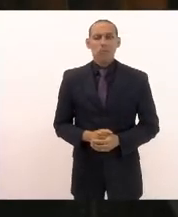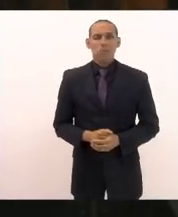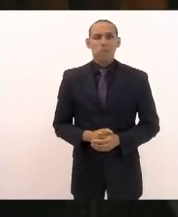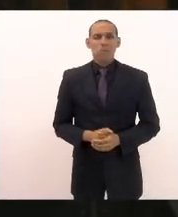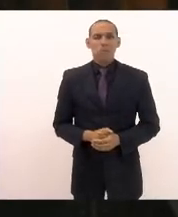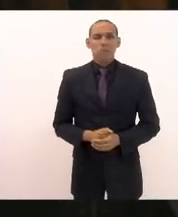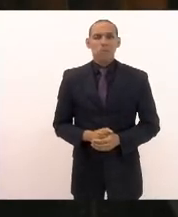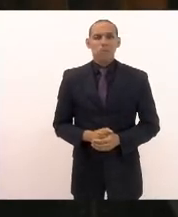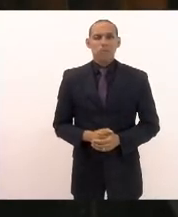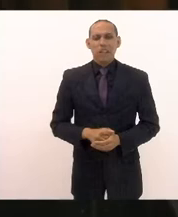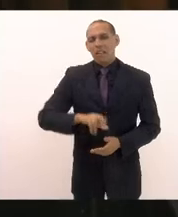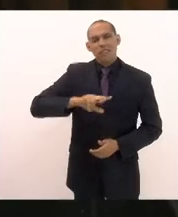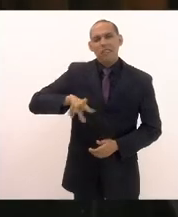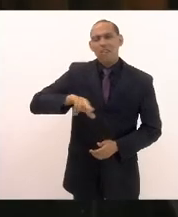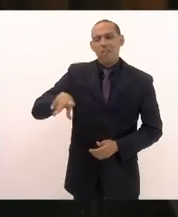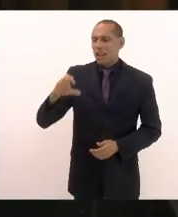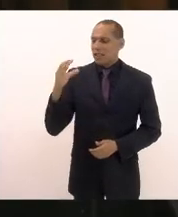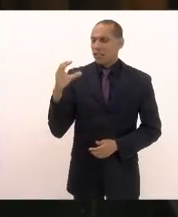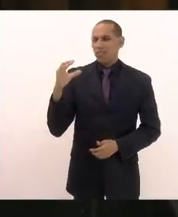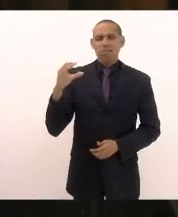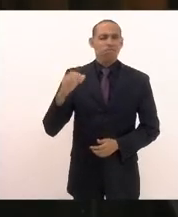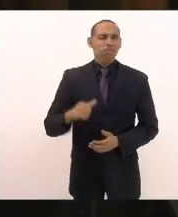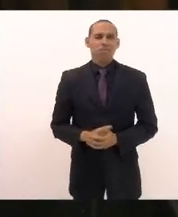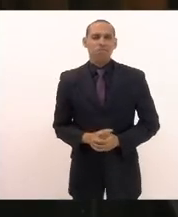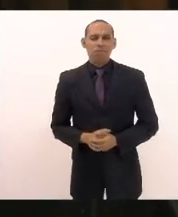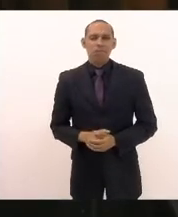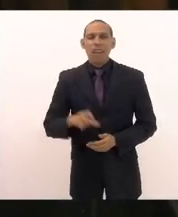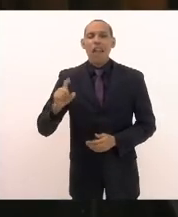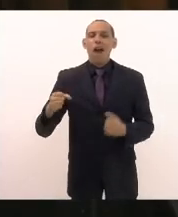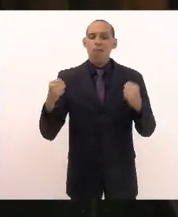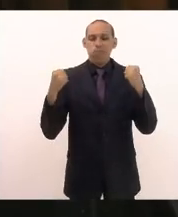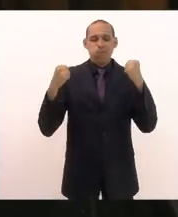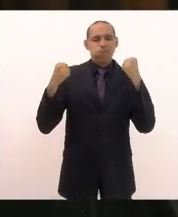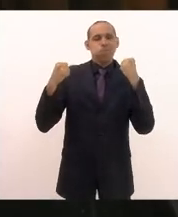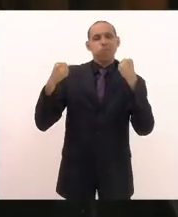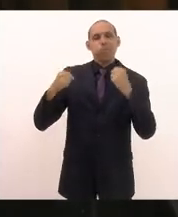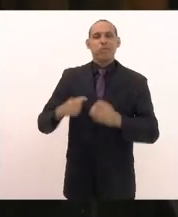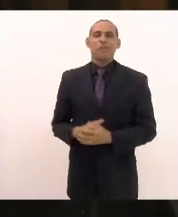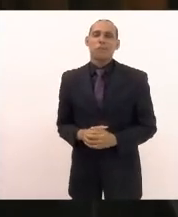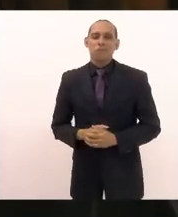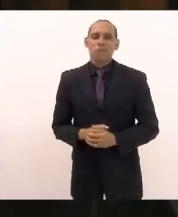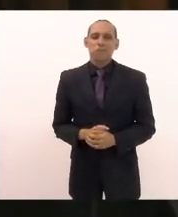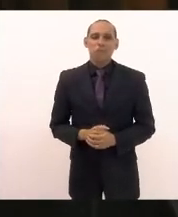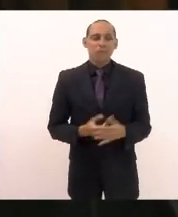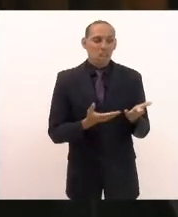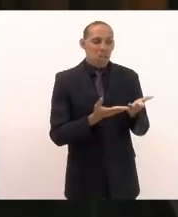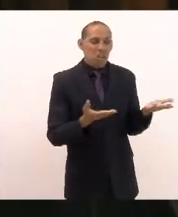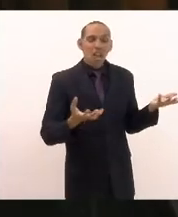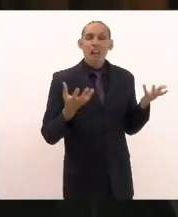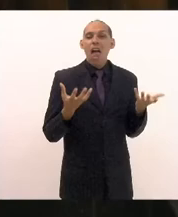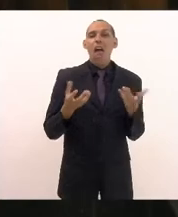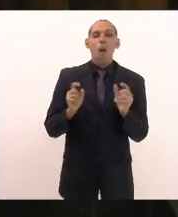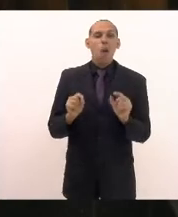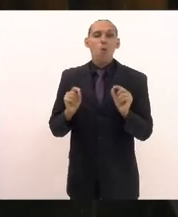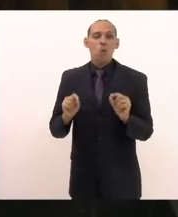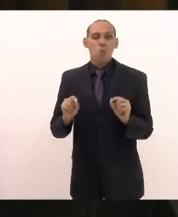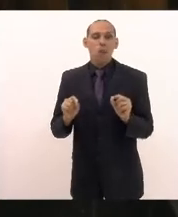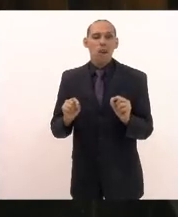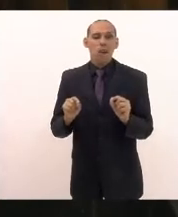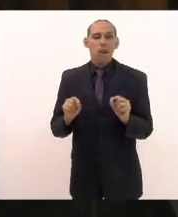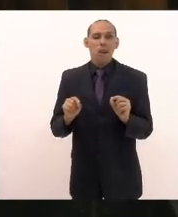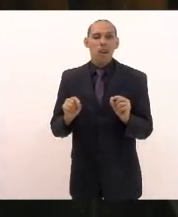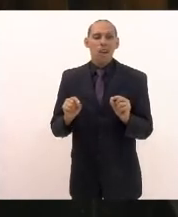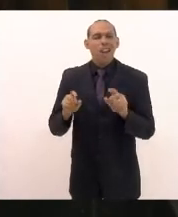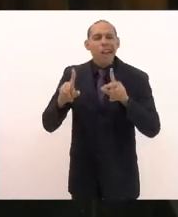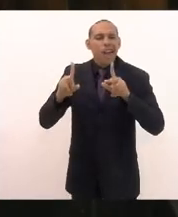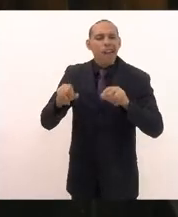Nunca foi pela ciência, é poder. O que eles querem fazer é a mesma coisa que